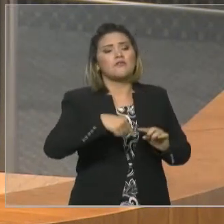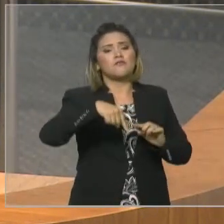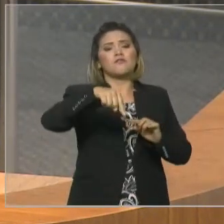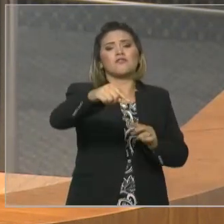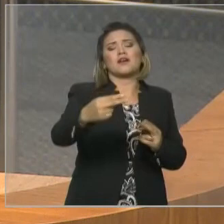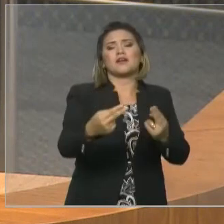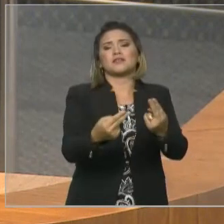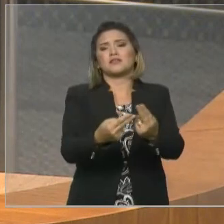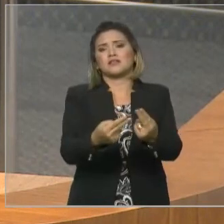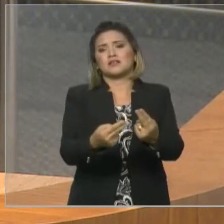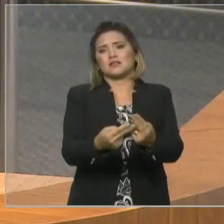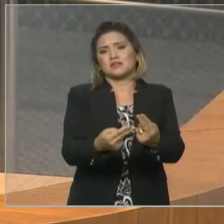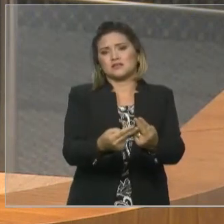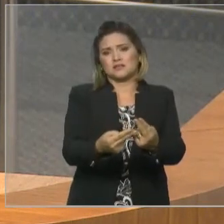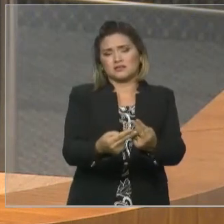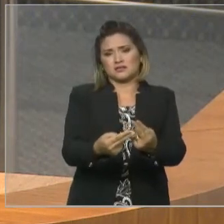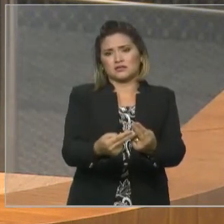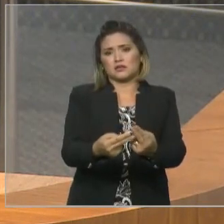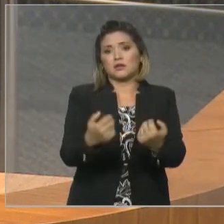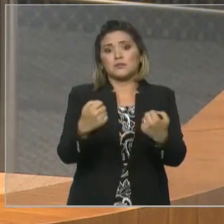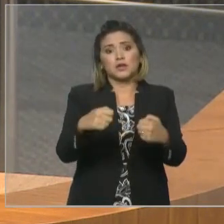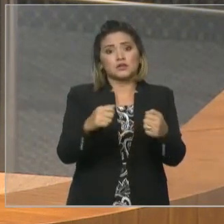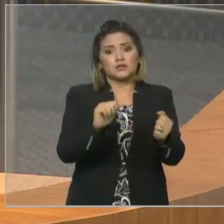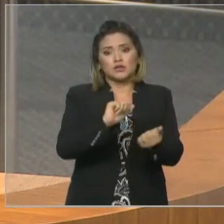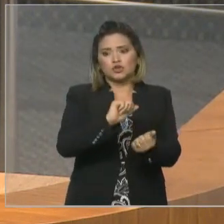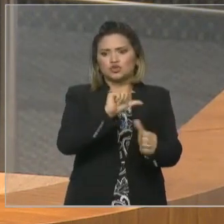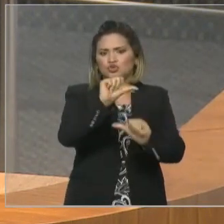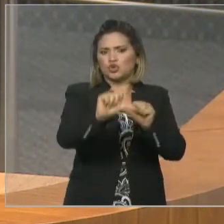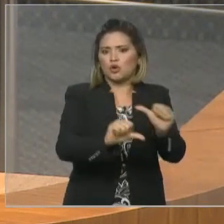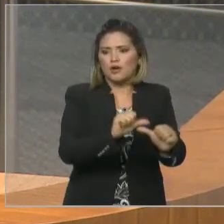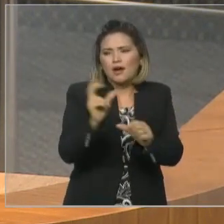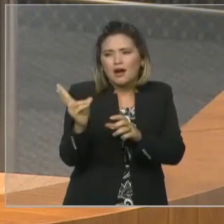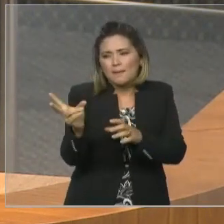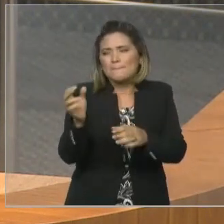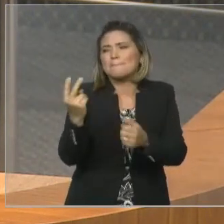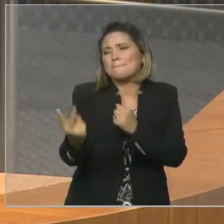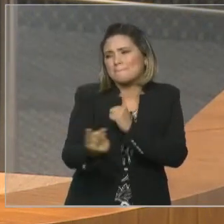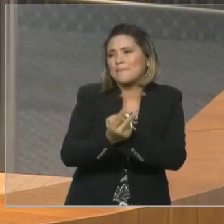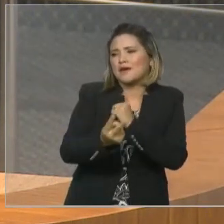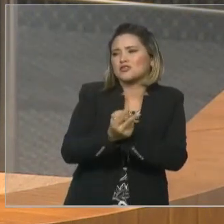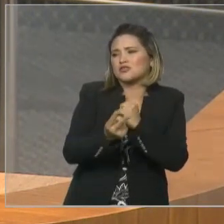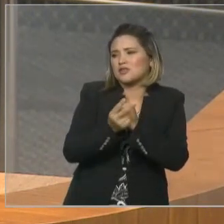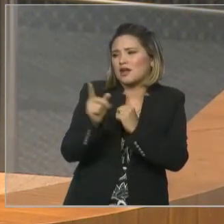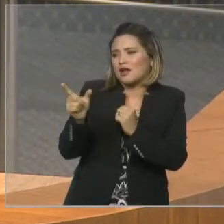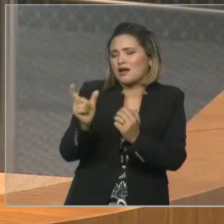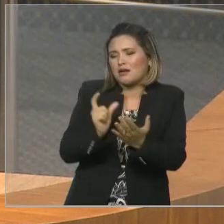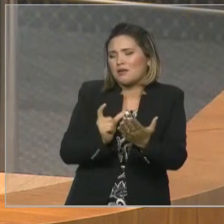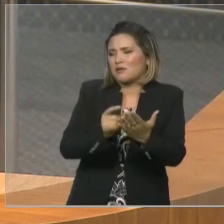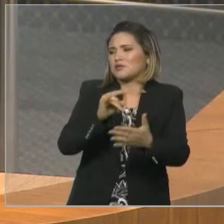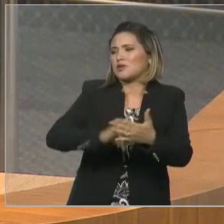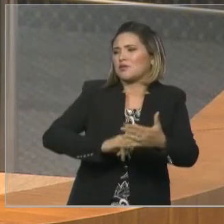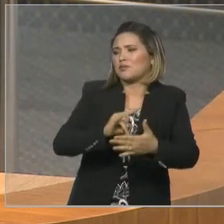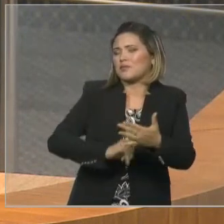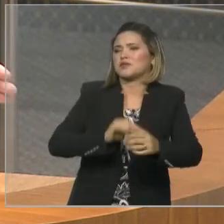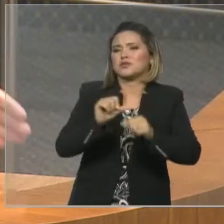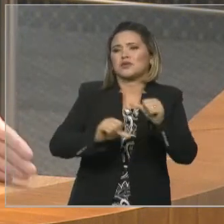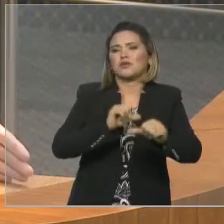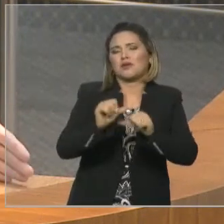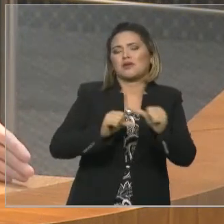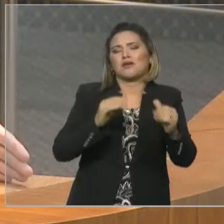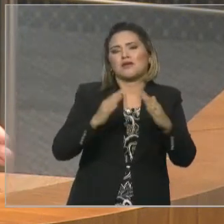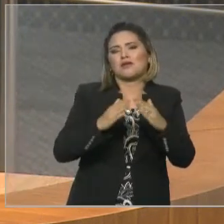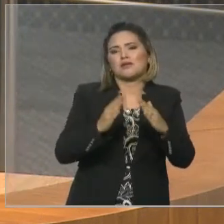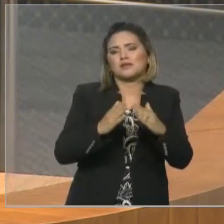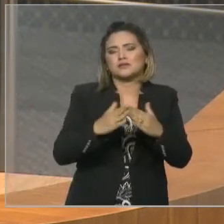passava recursos para o Estado do Piauí para atender os maranhenses. E uma das primeiras ações do governo foi repactuar isso, na questão da